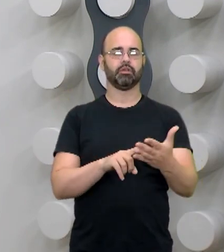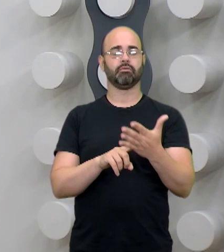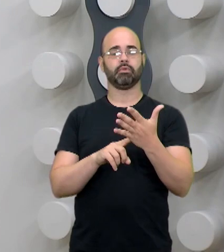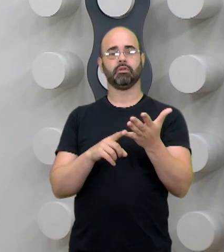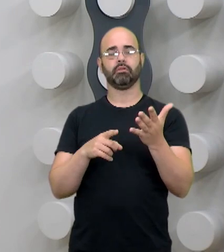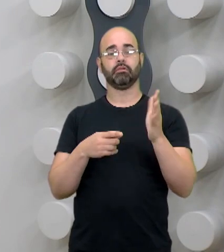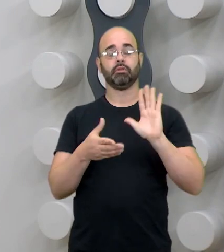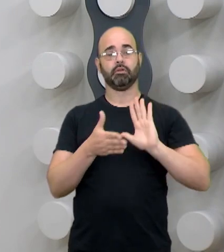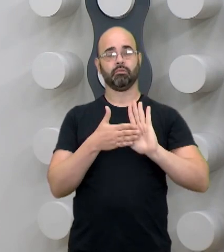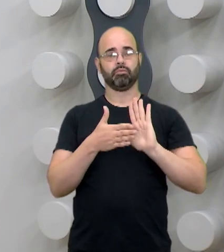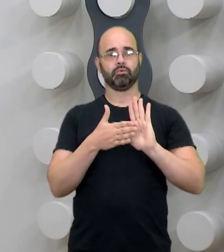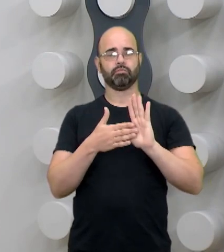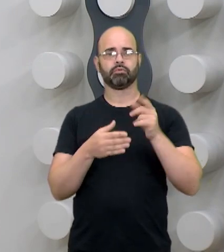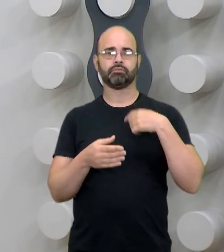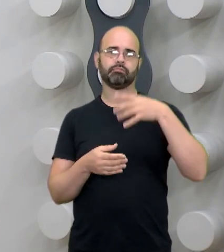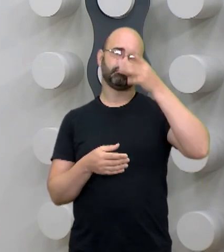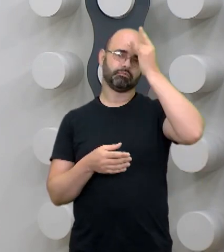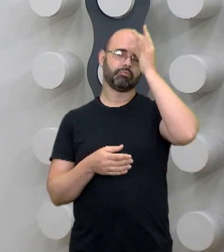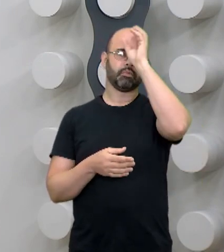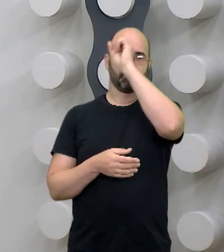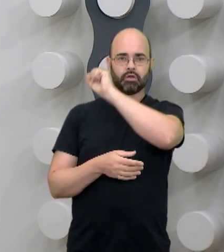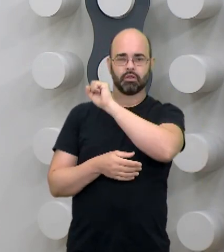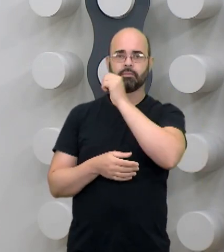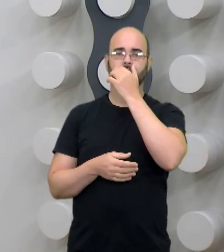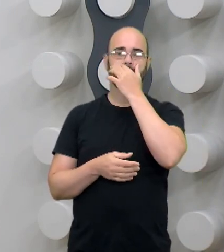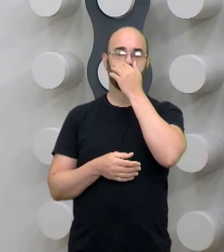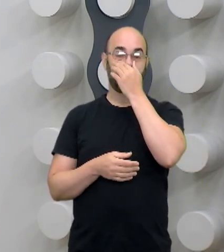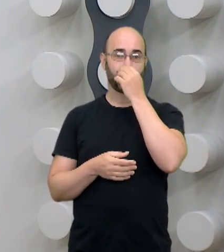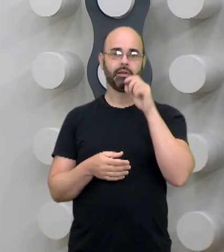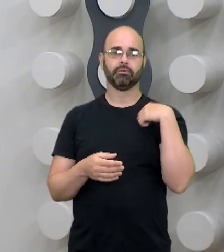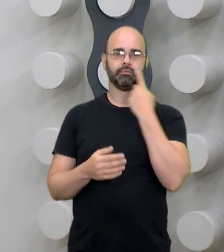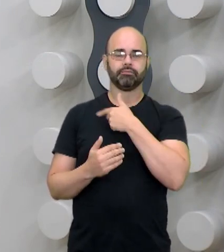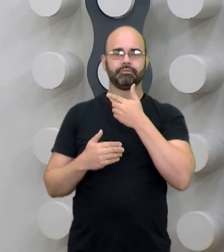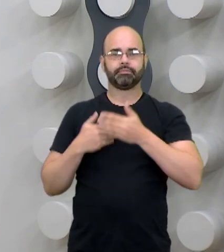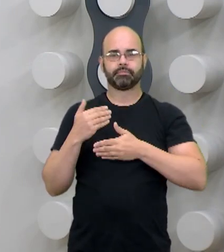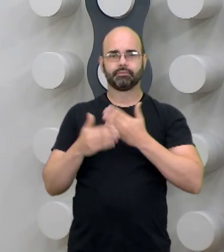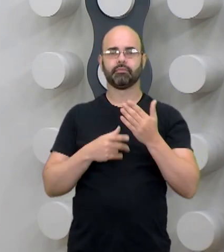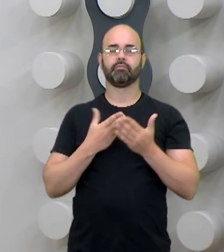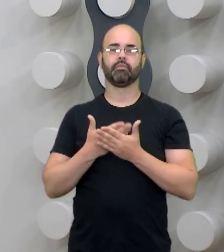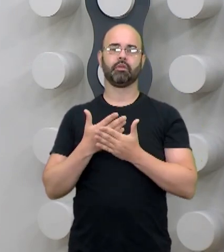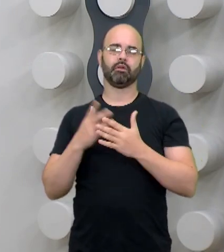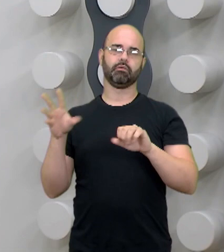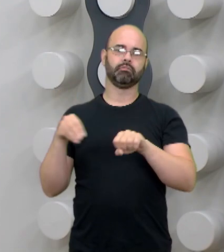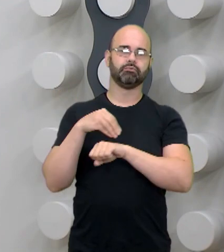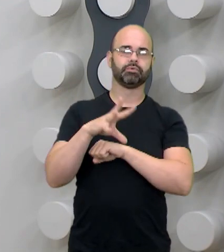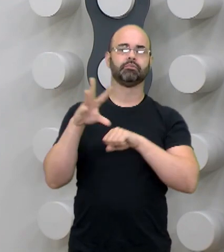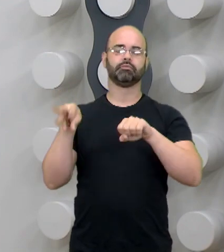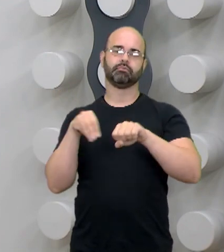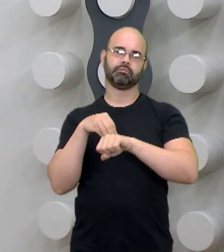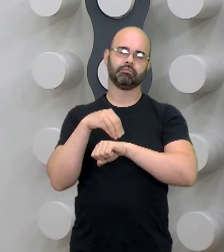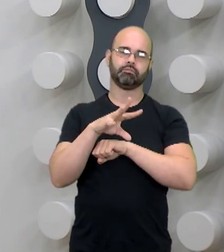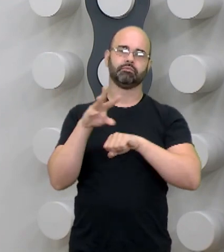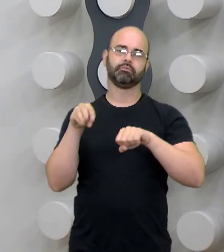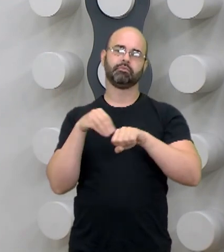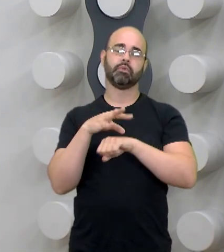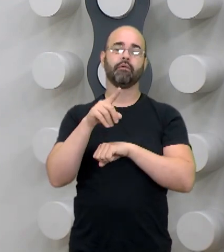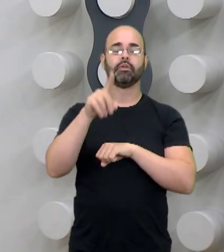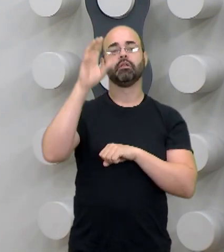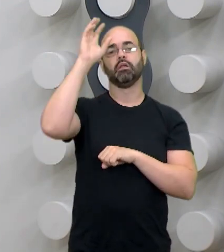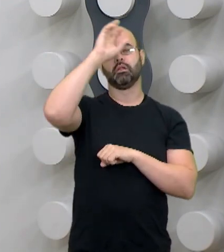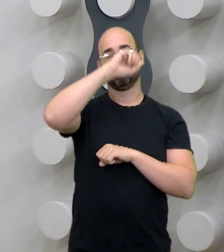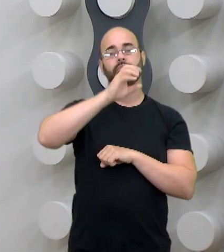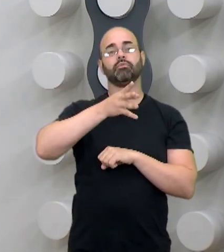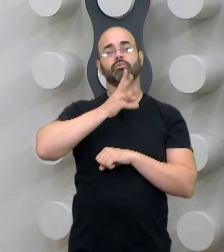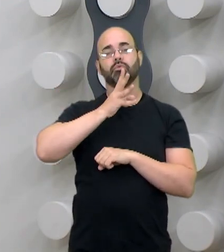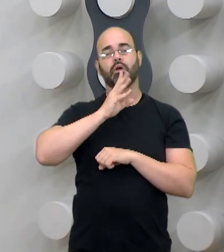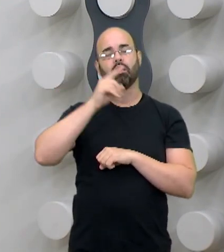né? Que ele conseguir fazer levantamentos. Então, a partir disso é que a gente vai mediando as nossas aulas e vai ajudando aí no conhecimento que